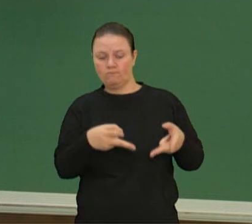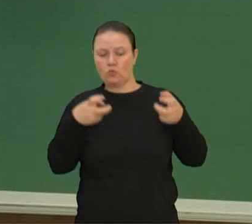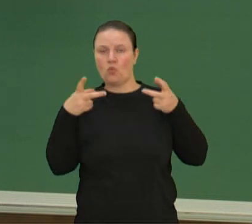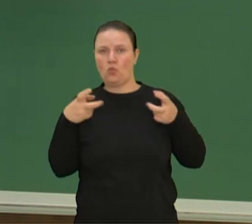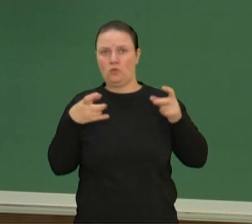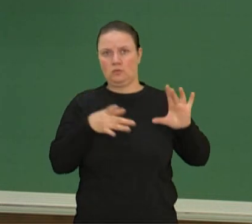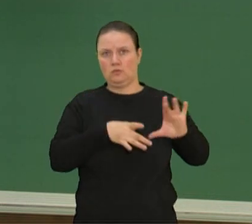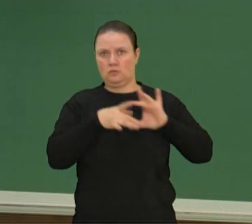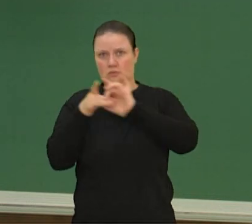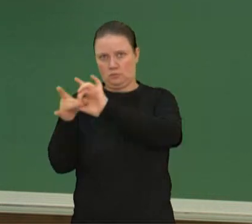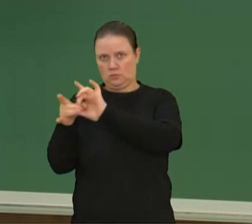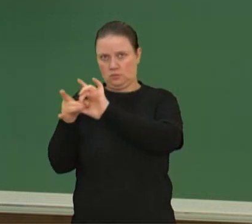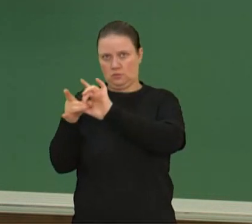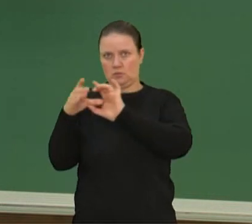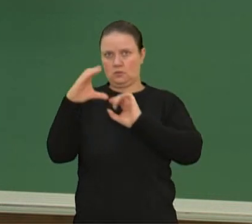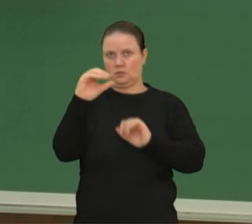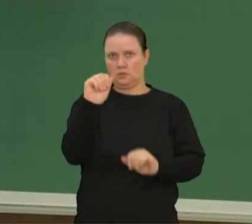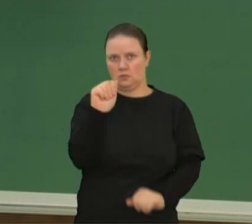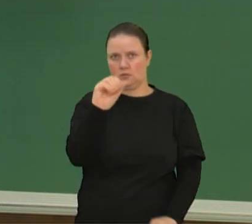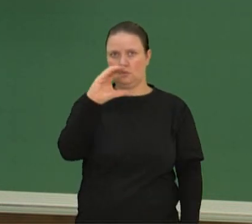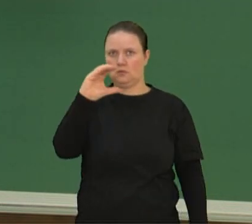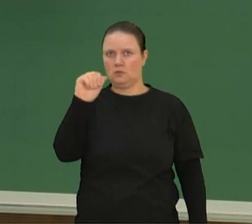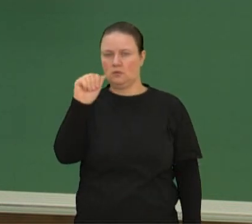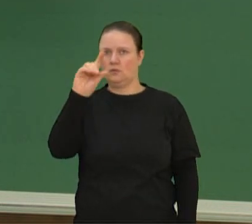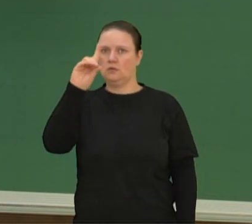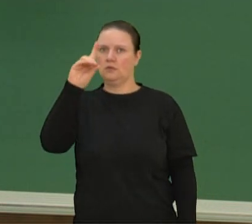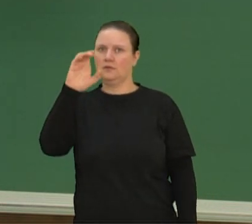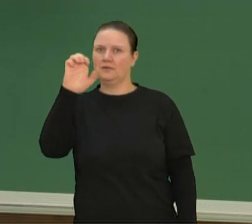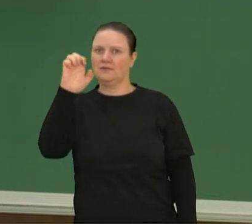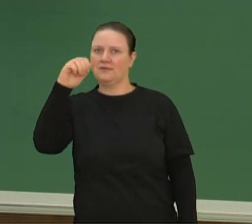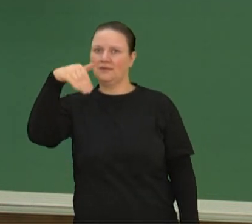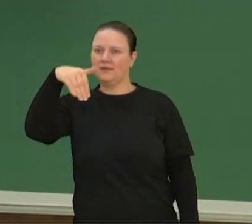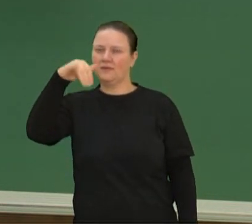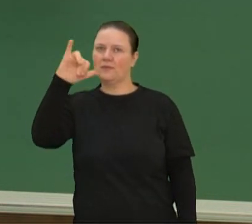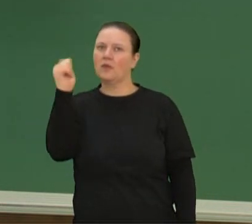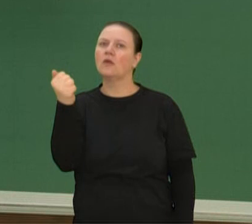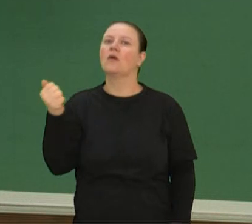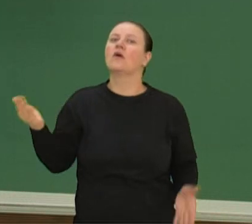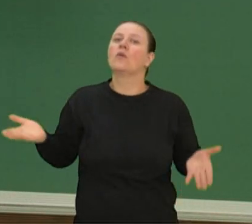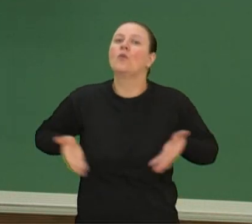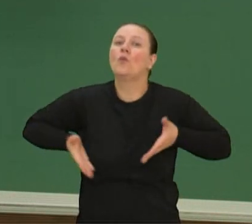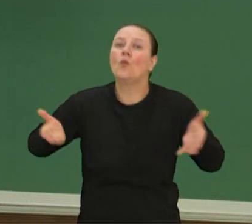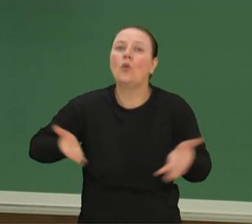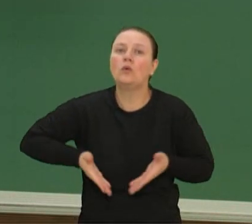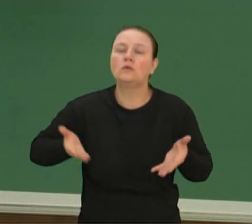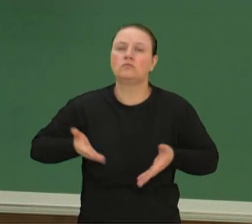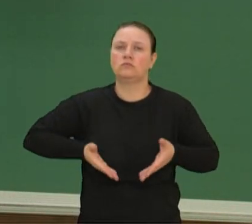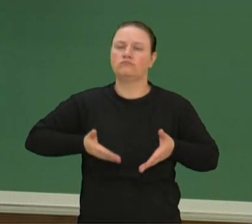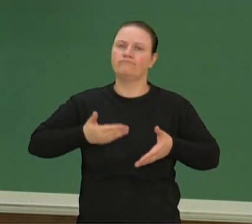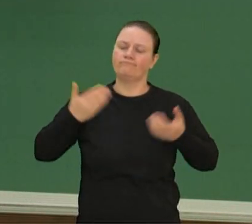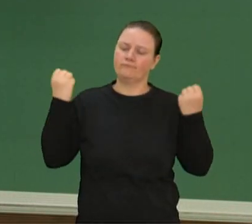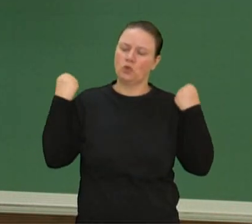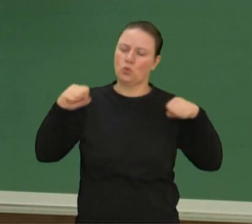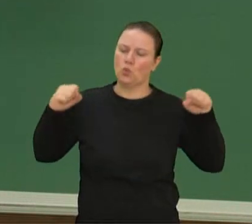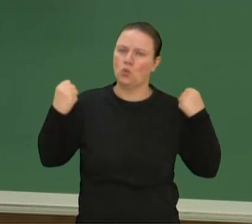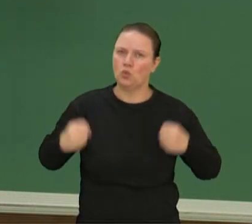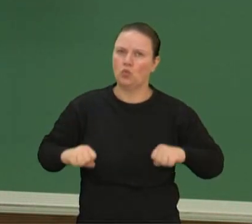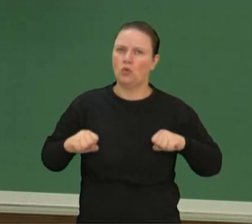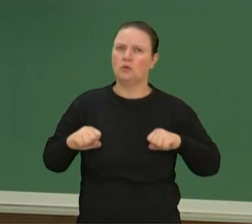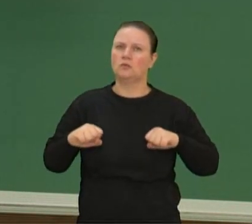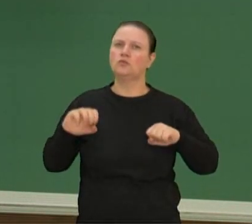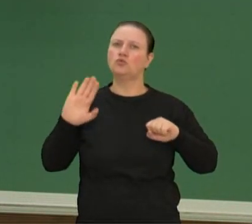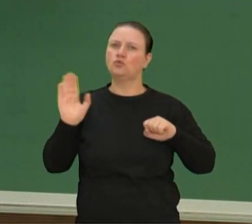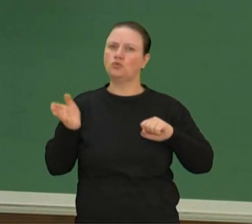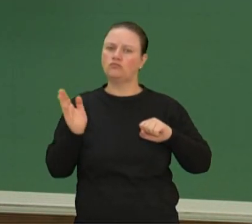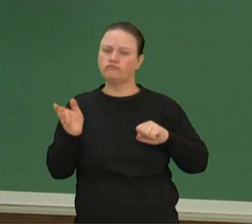contexto de academias. Nos tempos modernos, todas as correntes que sistematizaram a ginástica contemplaram este